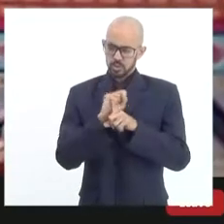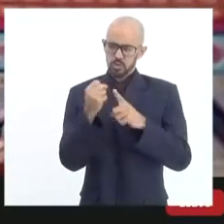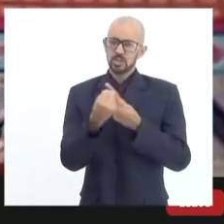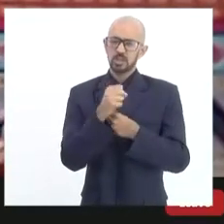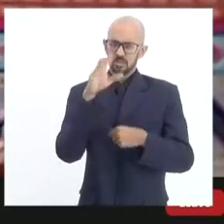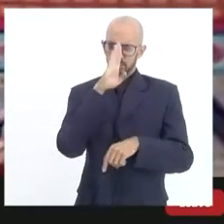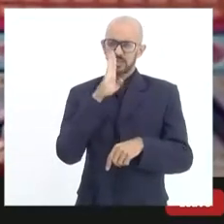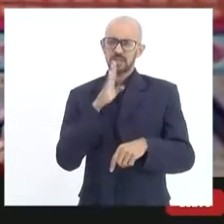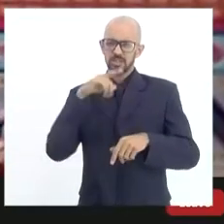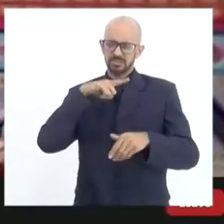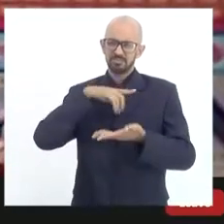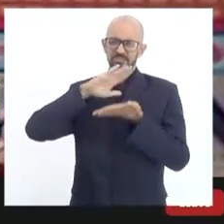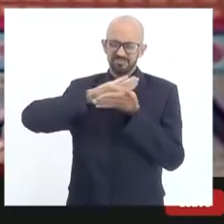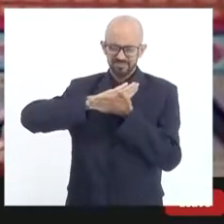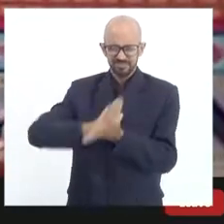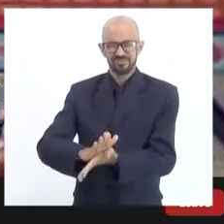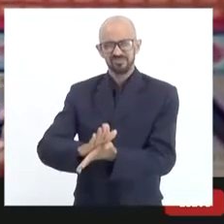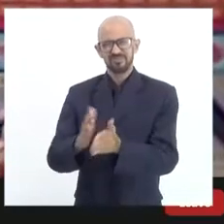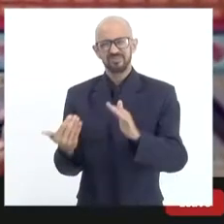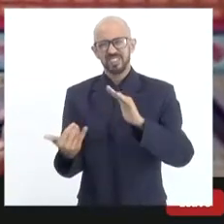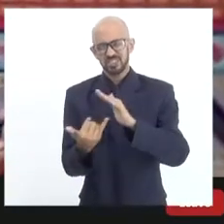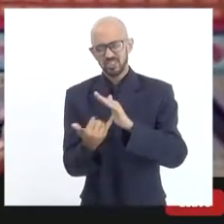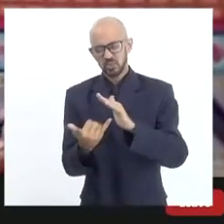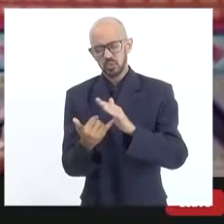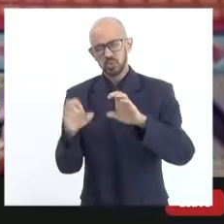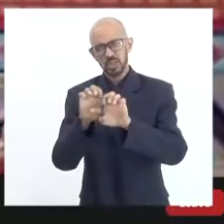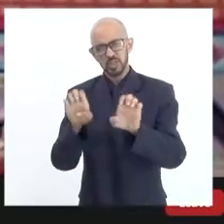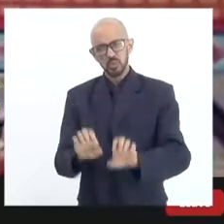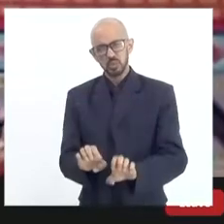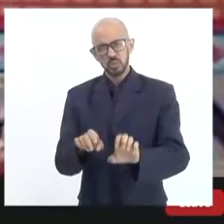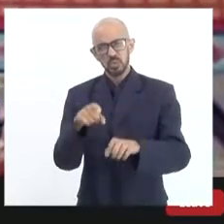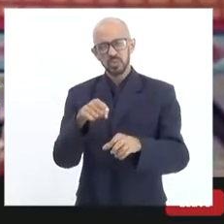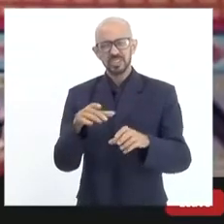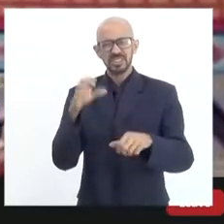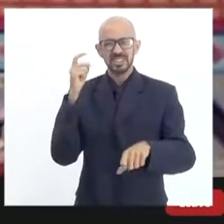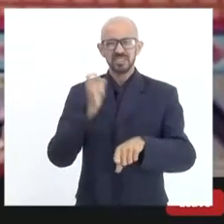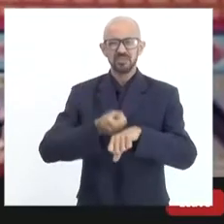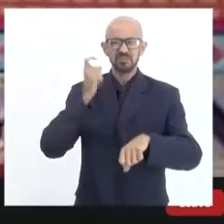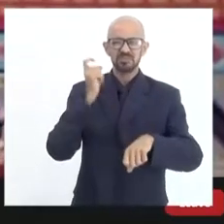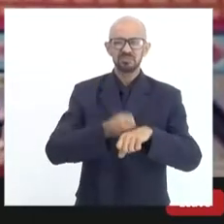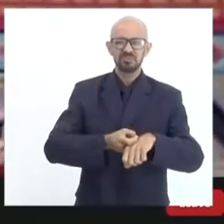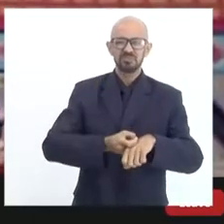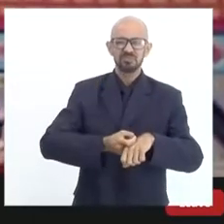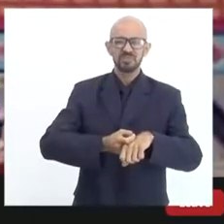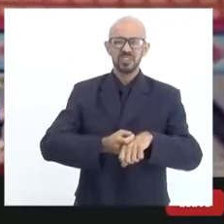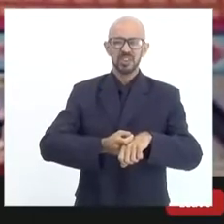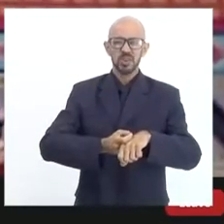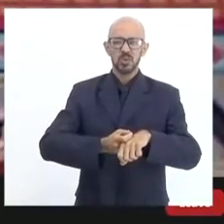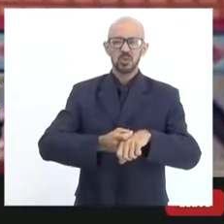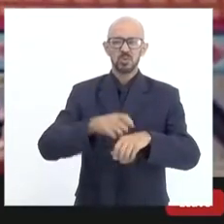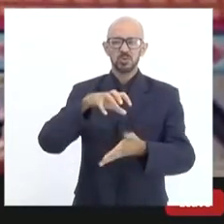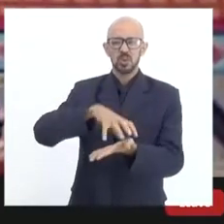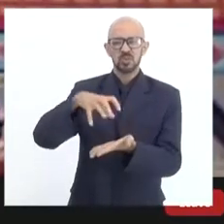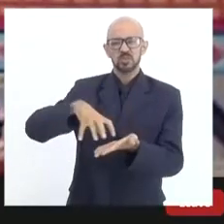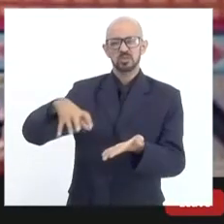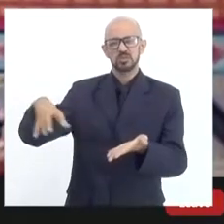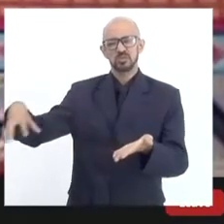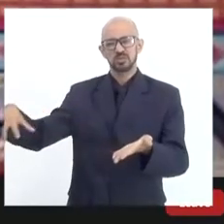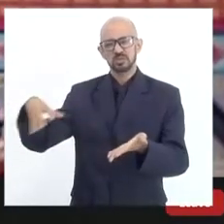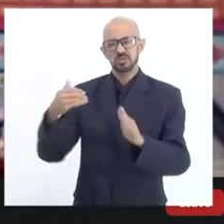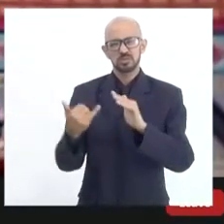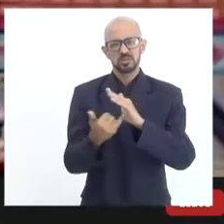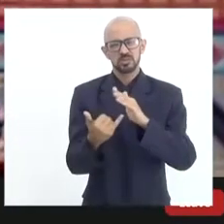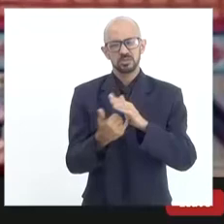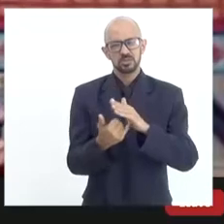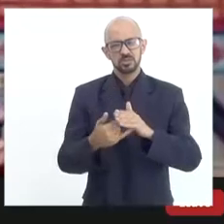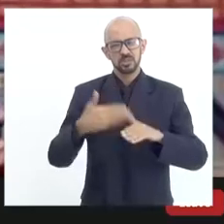onde o racismo institucional ele cimenta, né, as nossas organizações, as nossas instituições e as